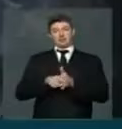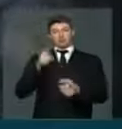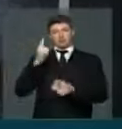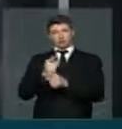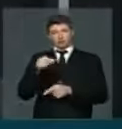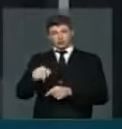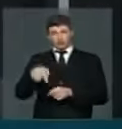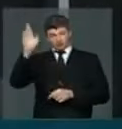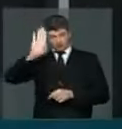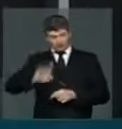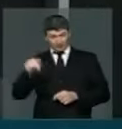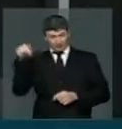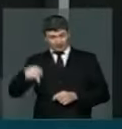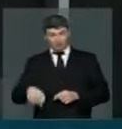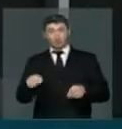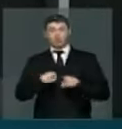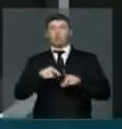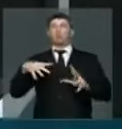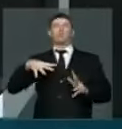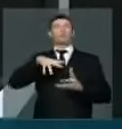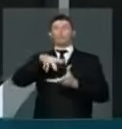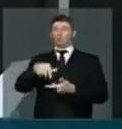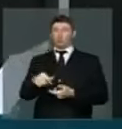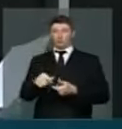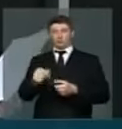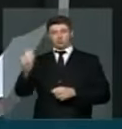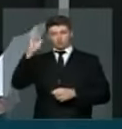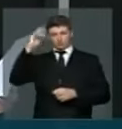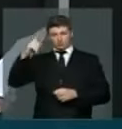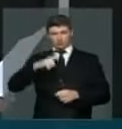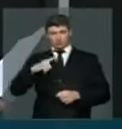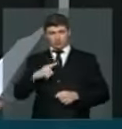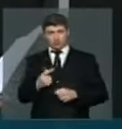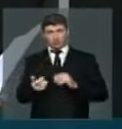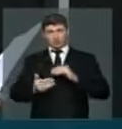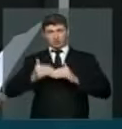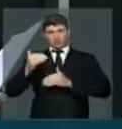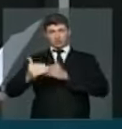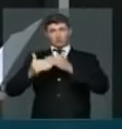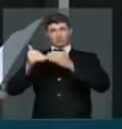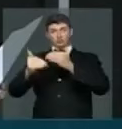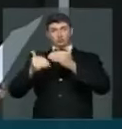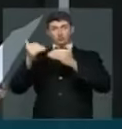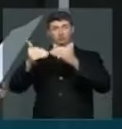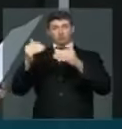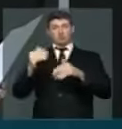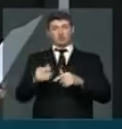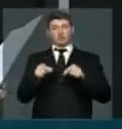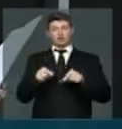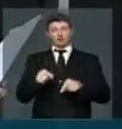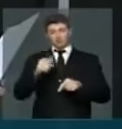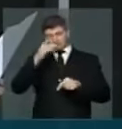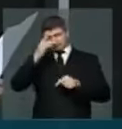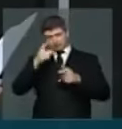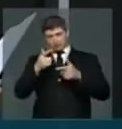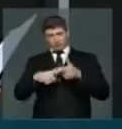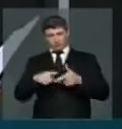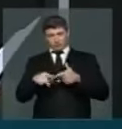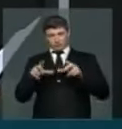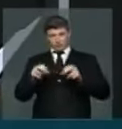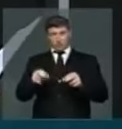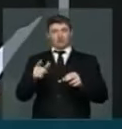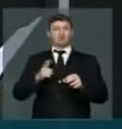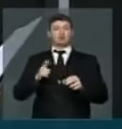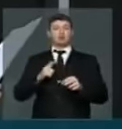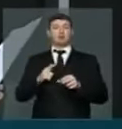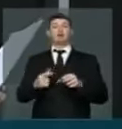diagnóstico. No Brasil e no mundo, a tendência de crescimento exponencial do câncer está